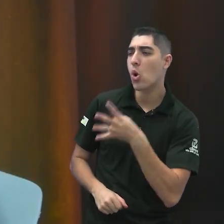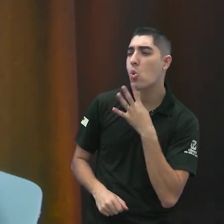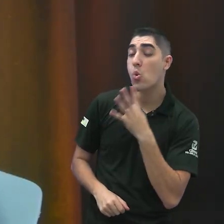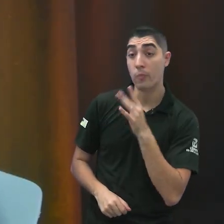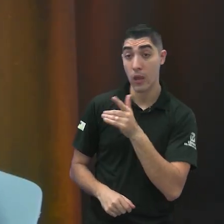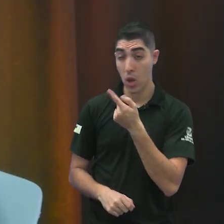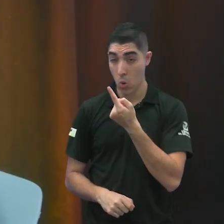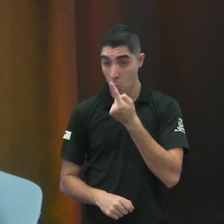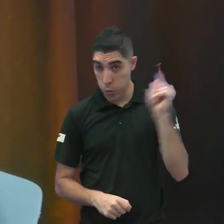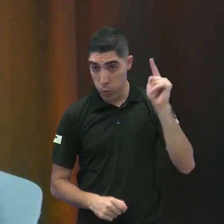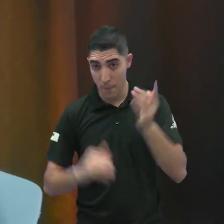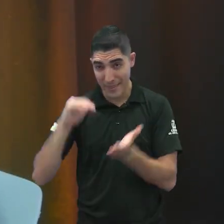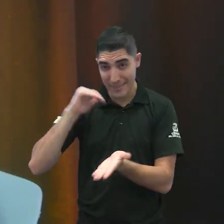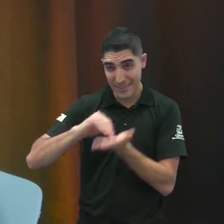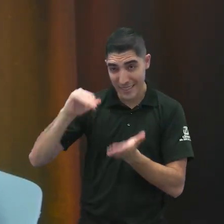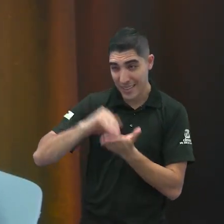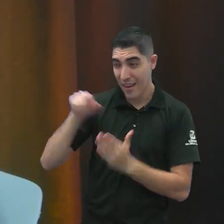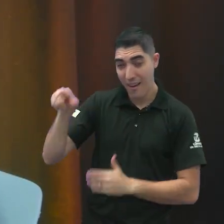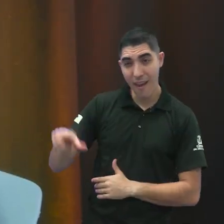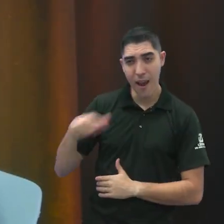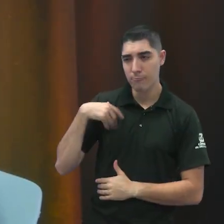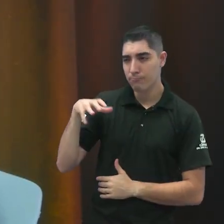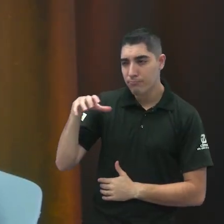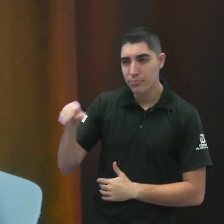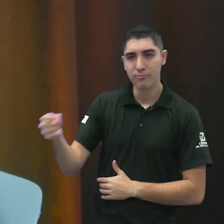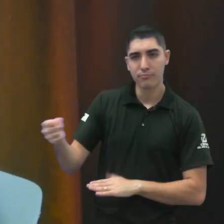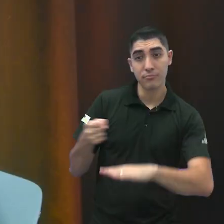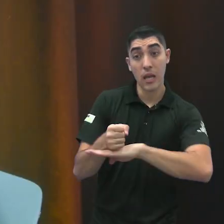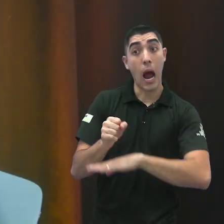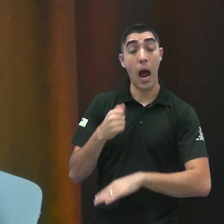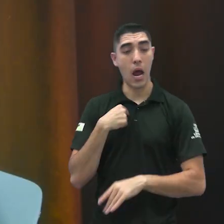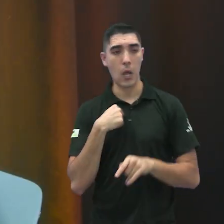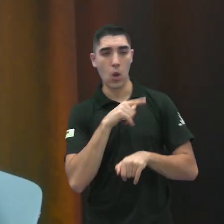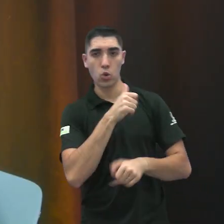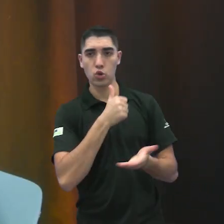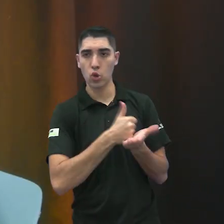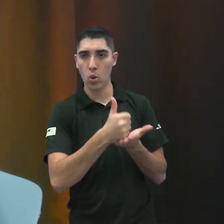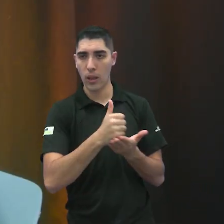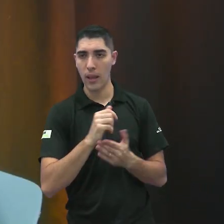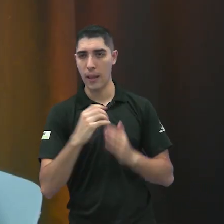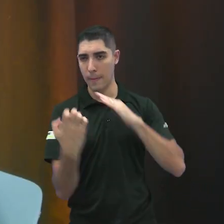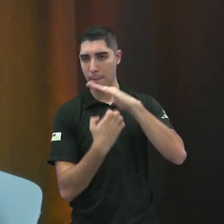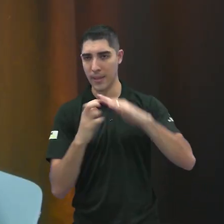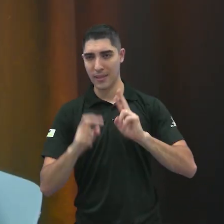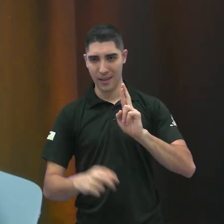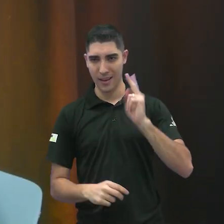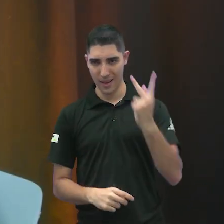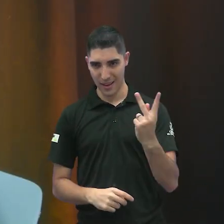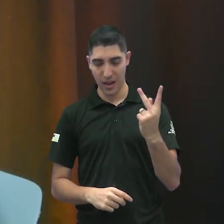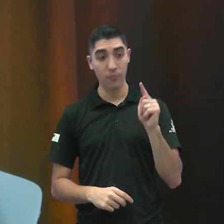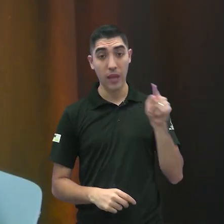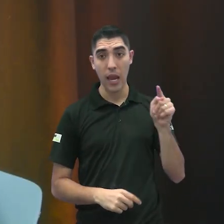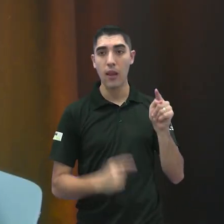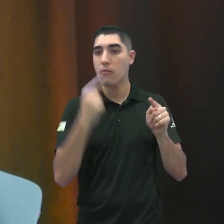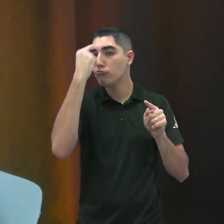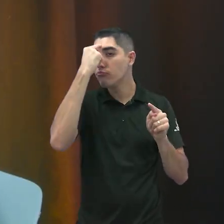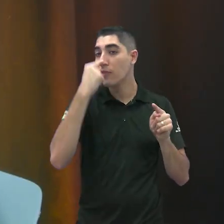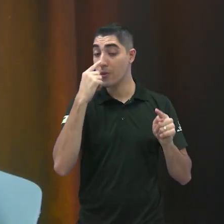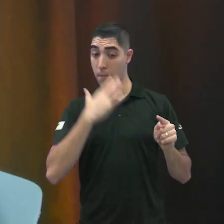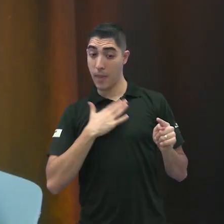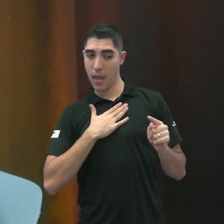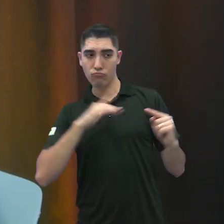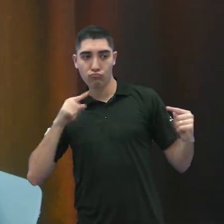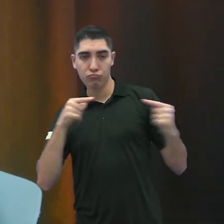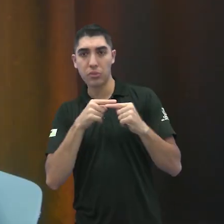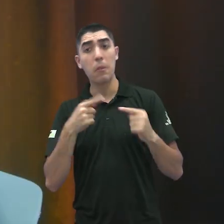né? E na minha última secretária foi a minha mais assertiva, eu peguei uma empresa de RH mesmo e ela fez uma análise dentro do meu perfil, porque você